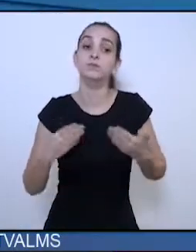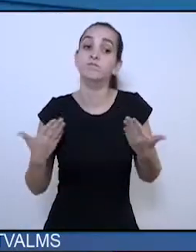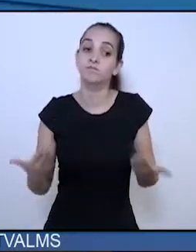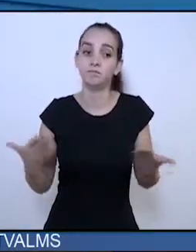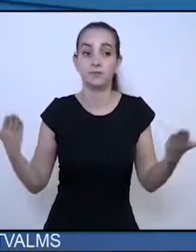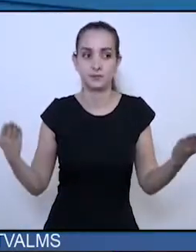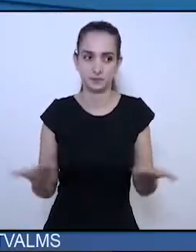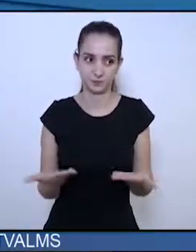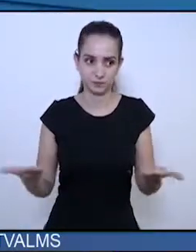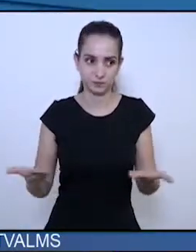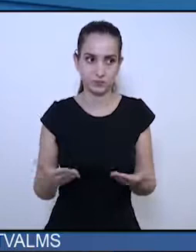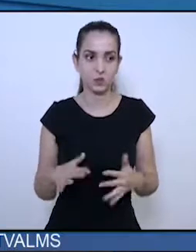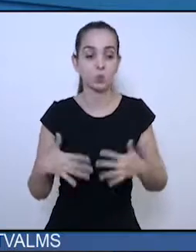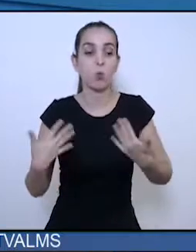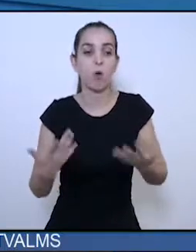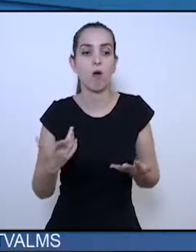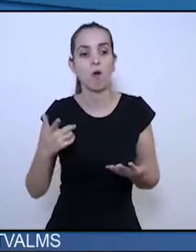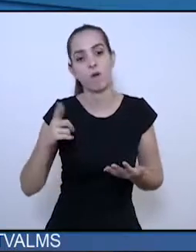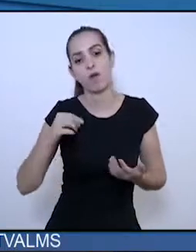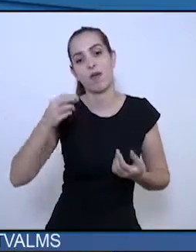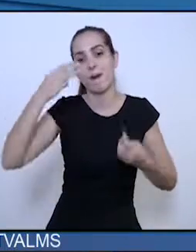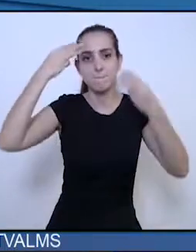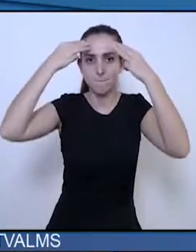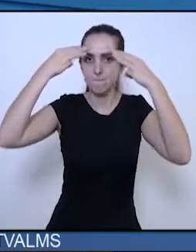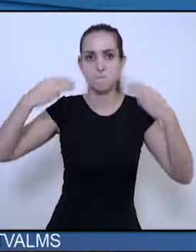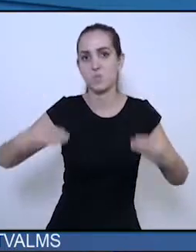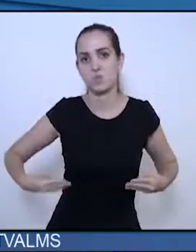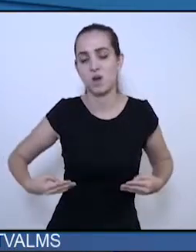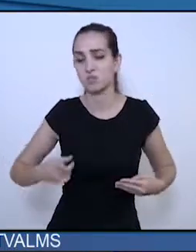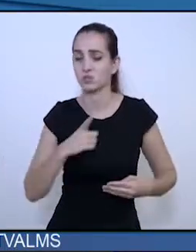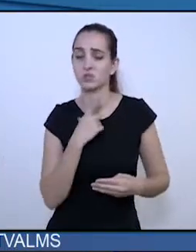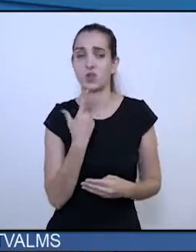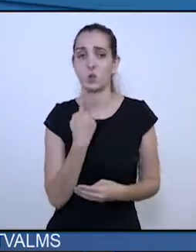Agora, que moral que tem um governador